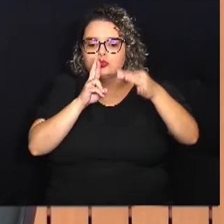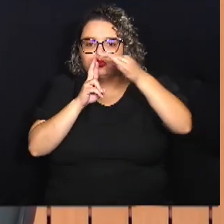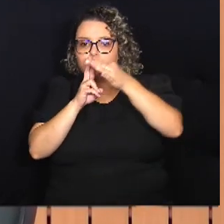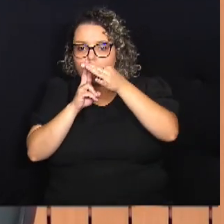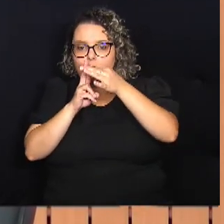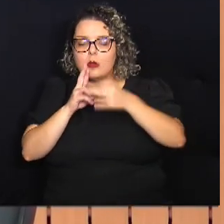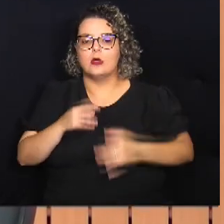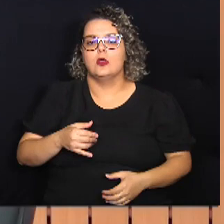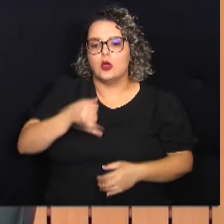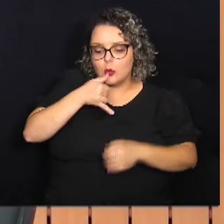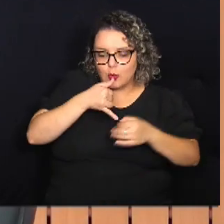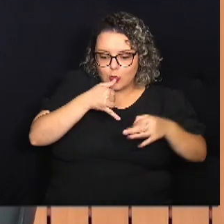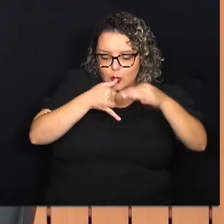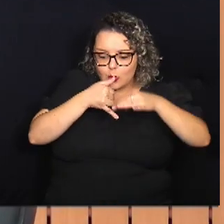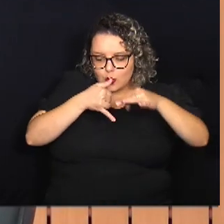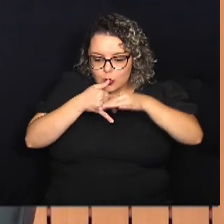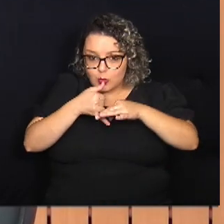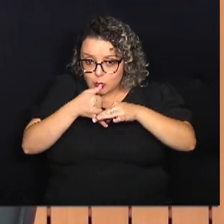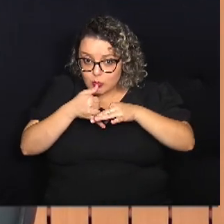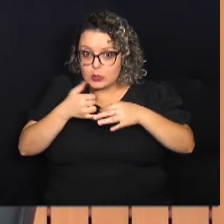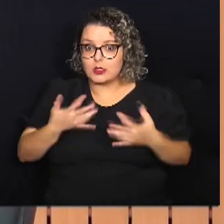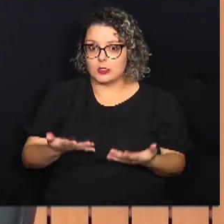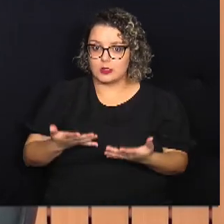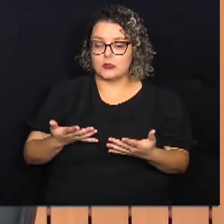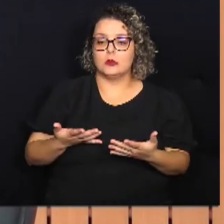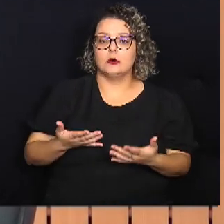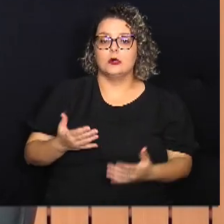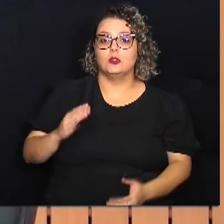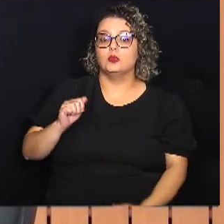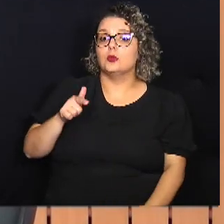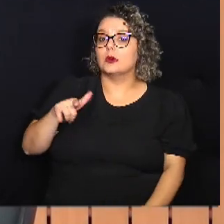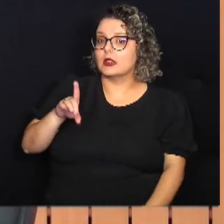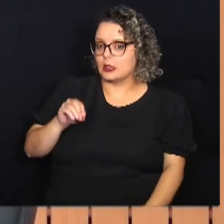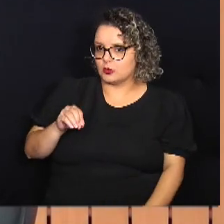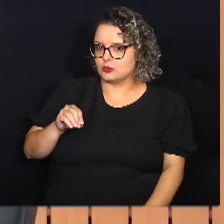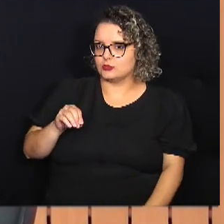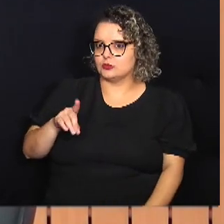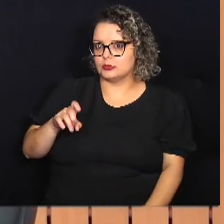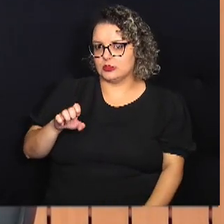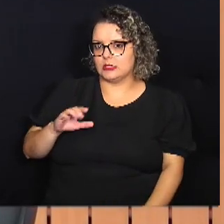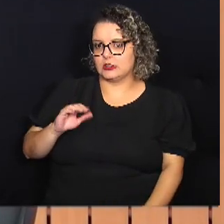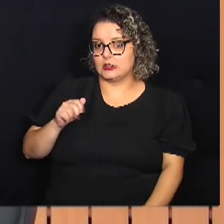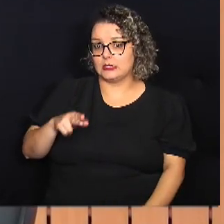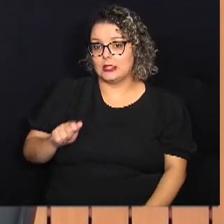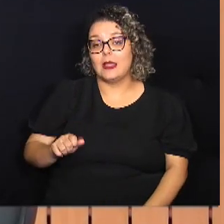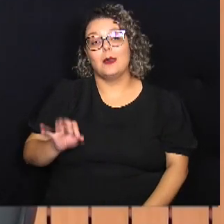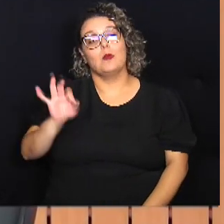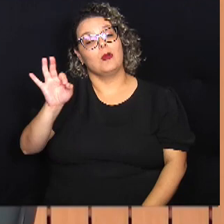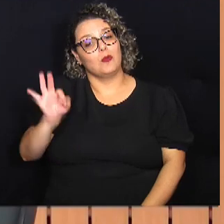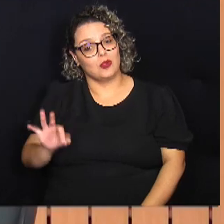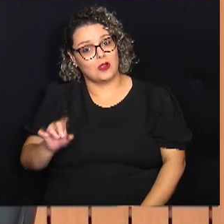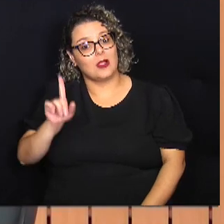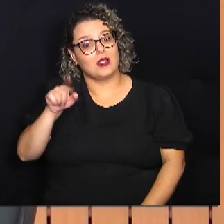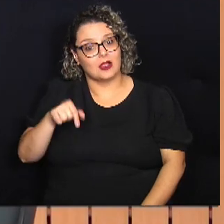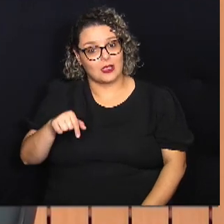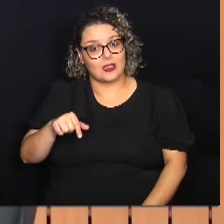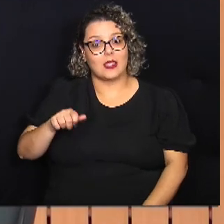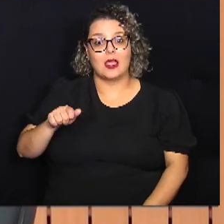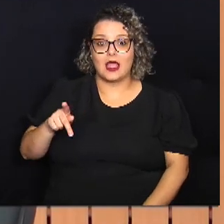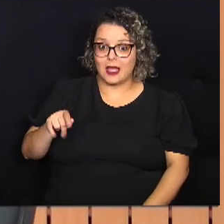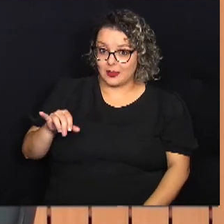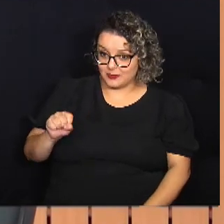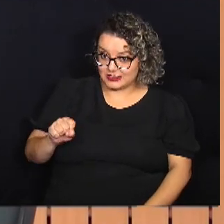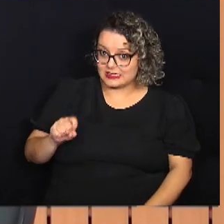um refrigerante, ela vem no refrigerante, no caldo de cana, provavelmente ela vai ser do gênero Apis.